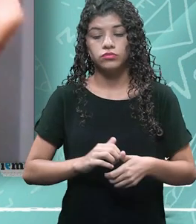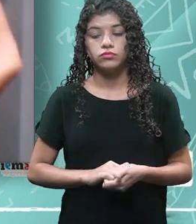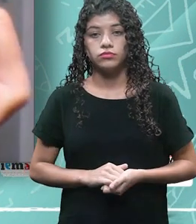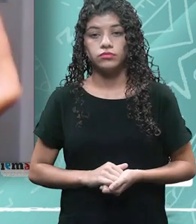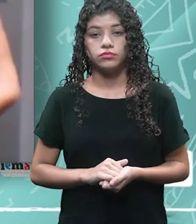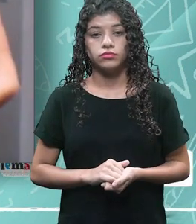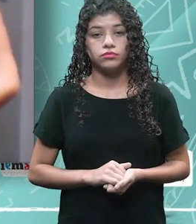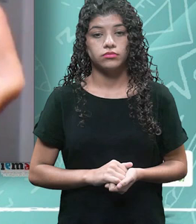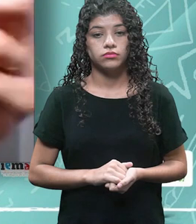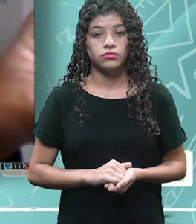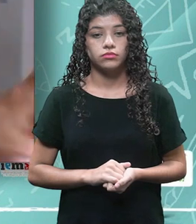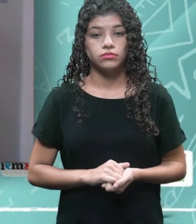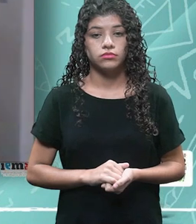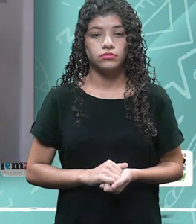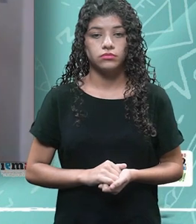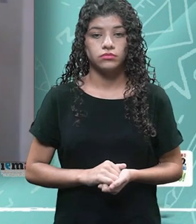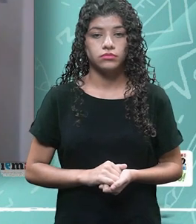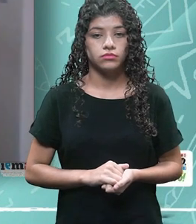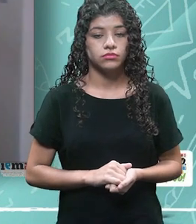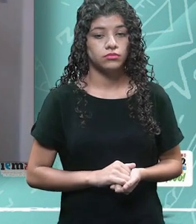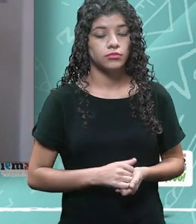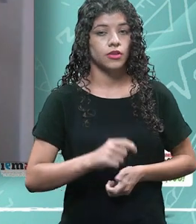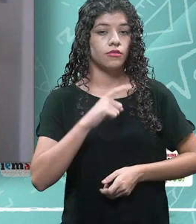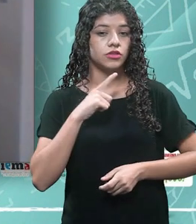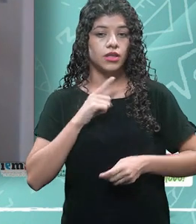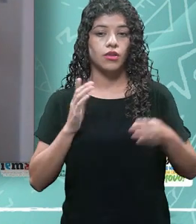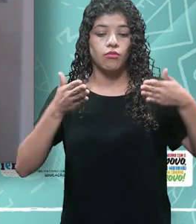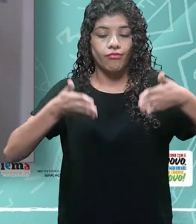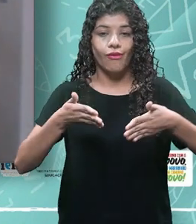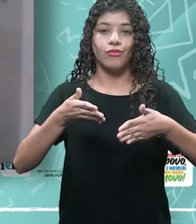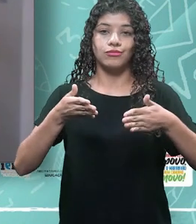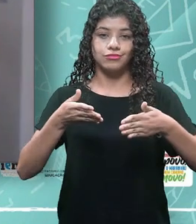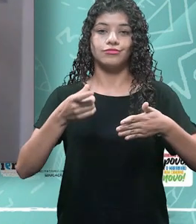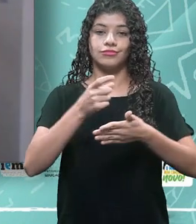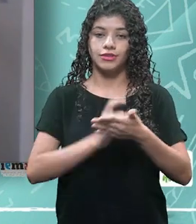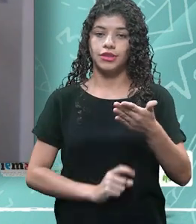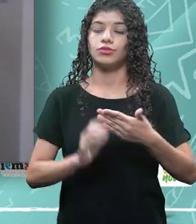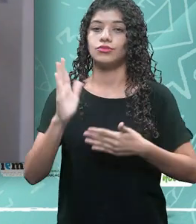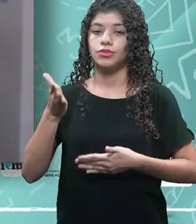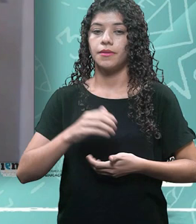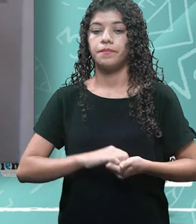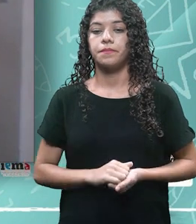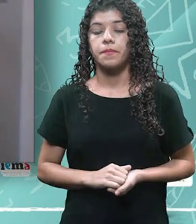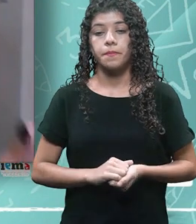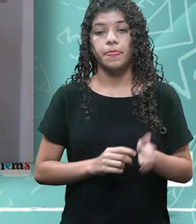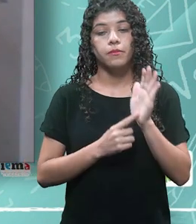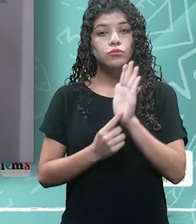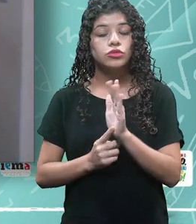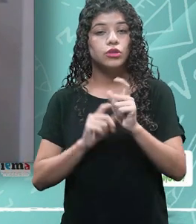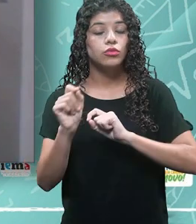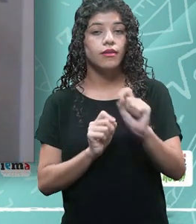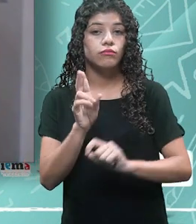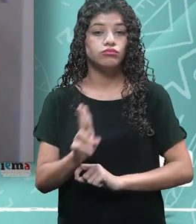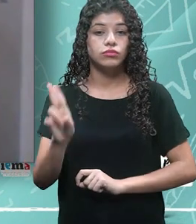bem as partes principais você volta lendo só o que você riscou E você já tem a ideia principal do seu texto para ilustrar para